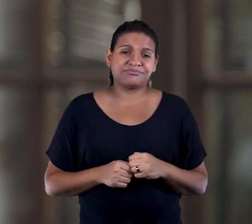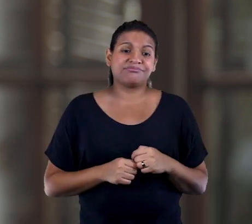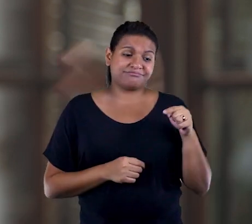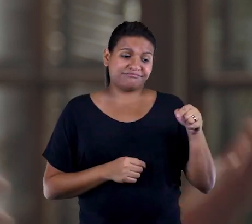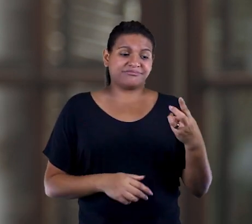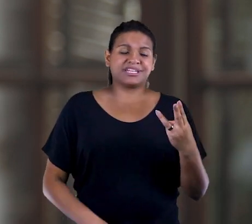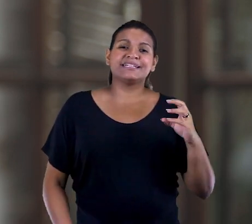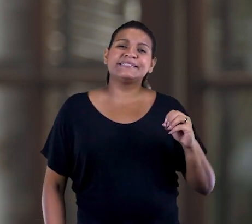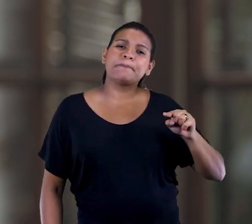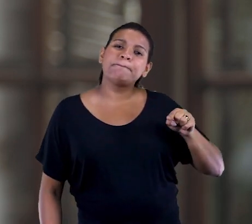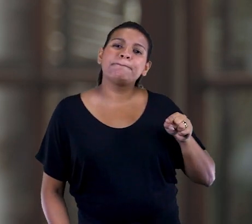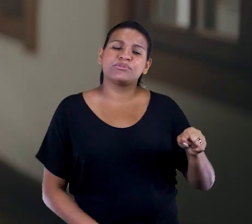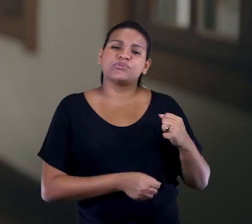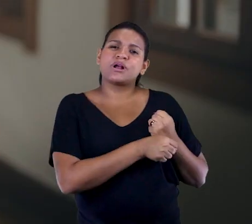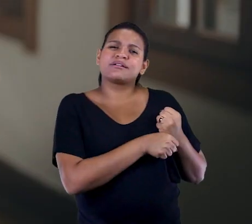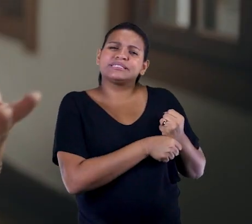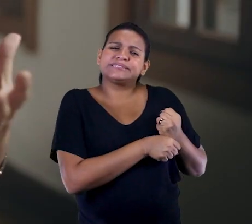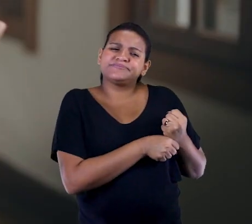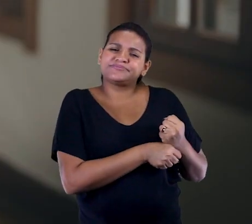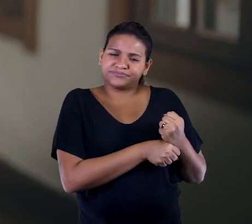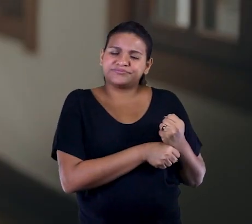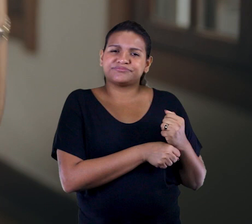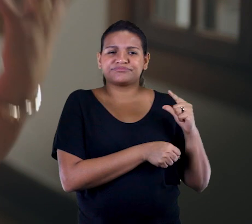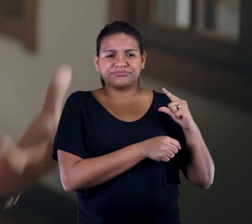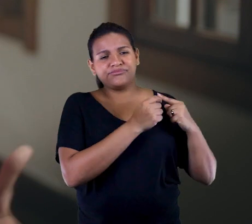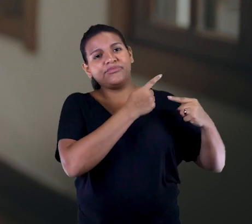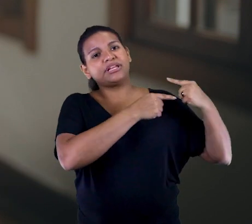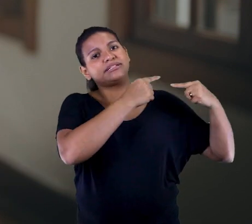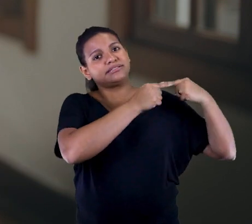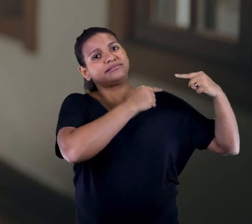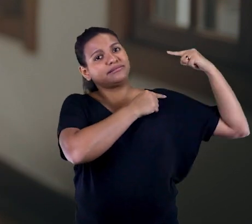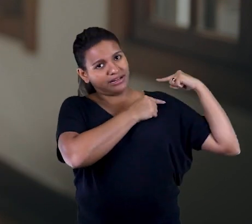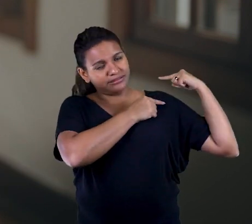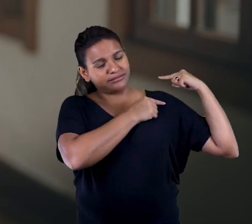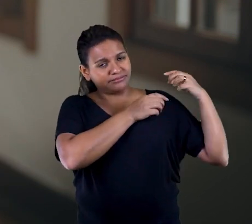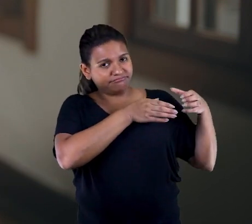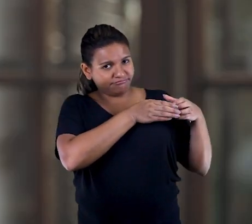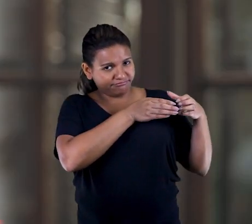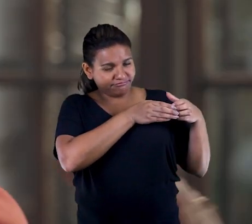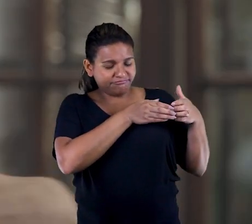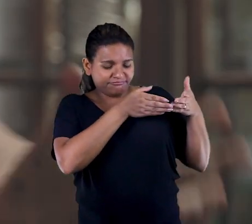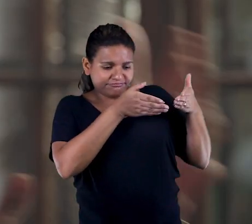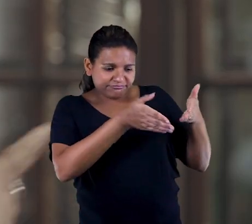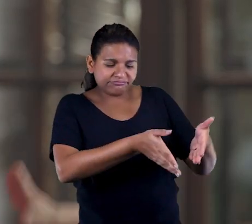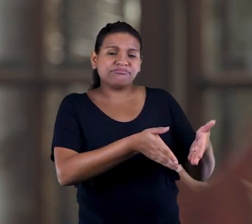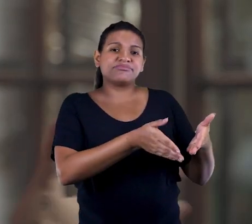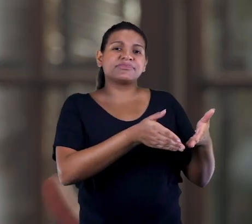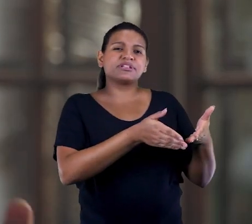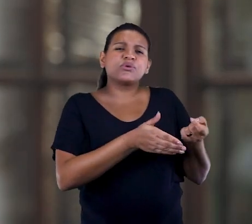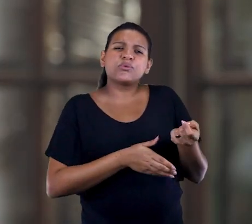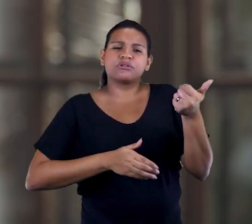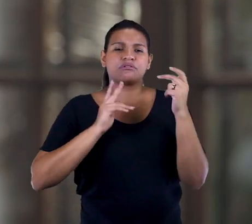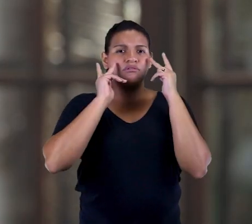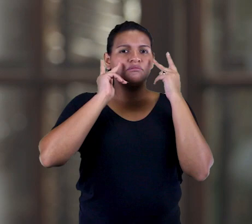tem cerca aí de 30.000 anos, um grupo de ancestrais comuns ao cão se aproximaram